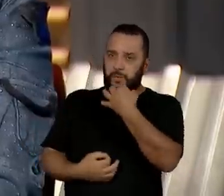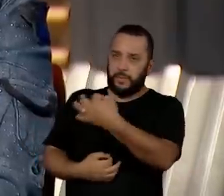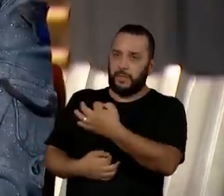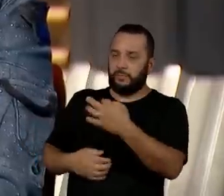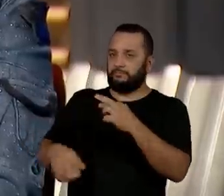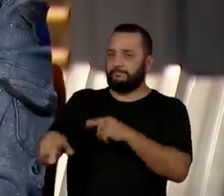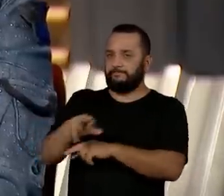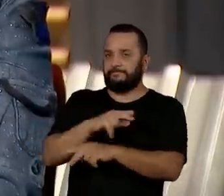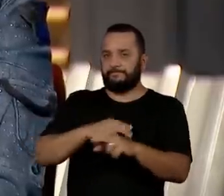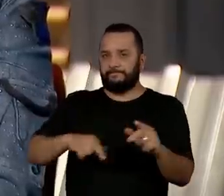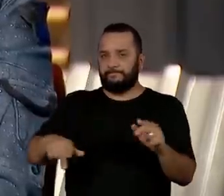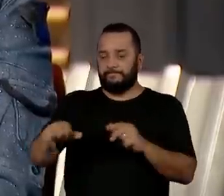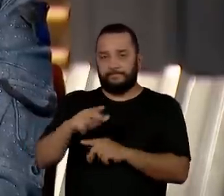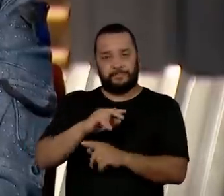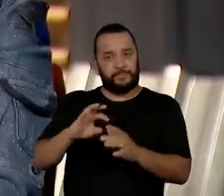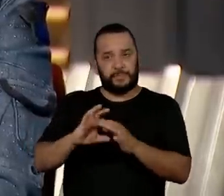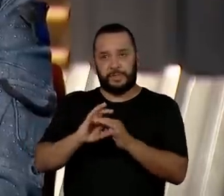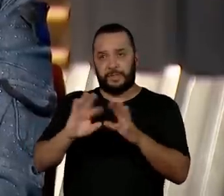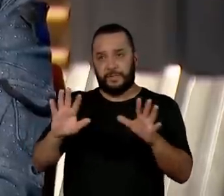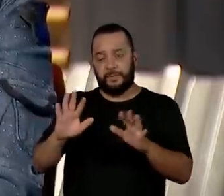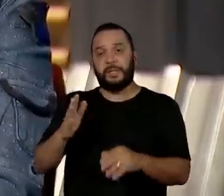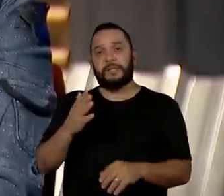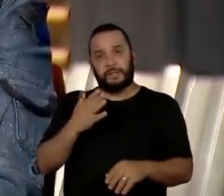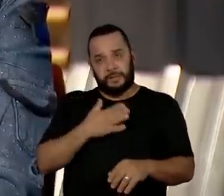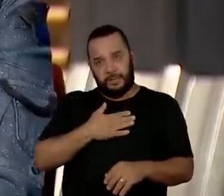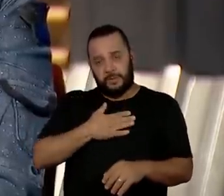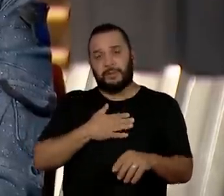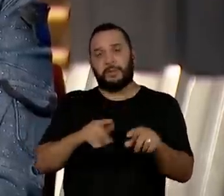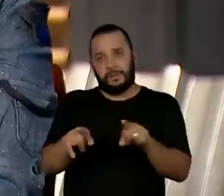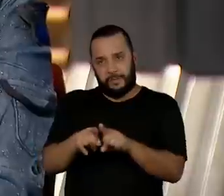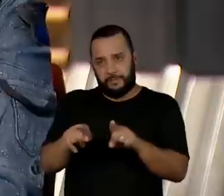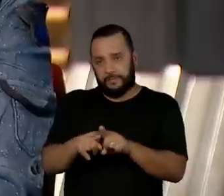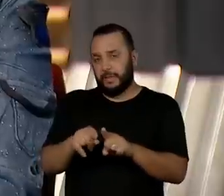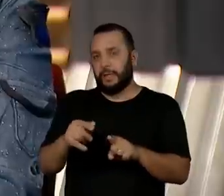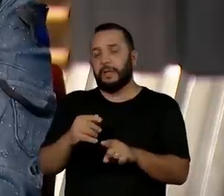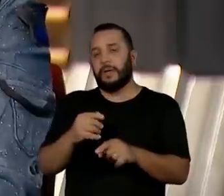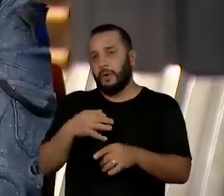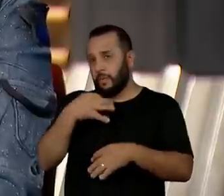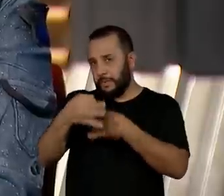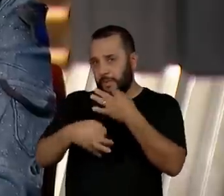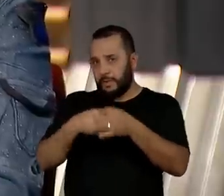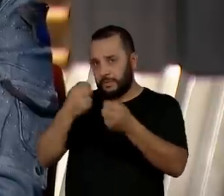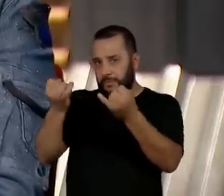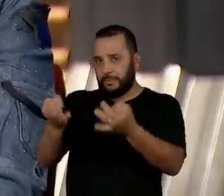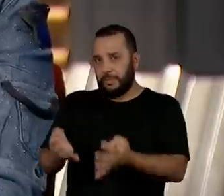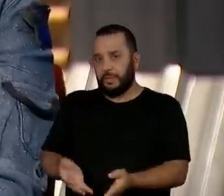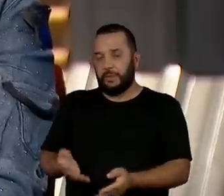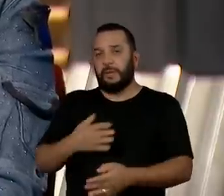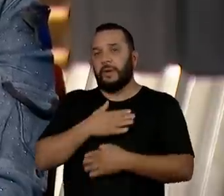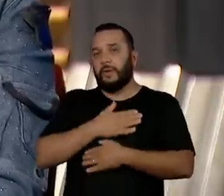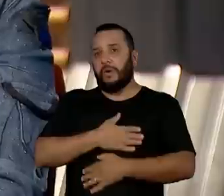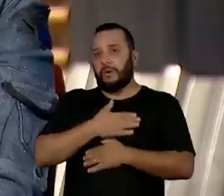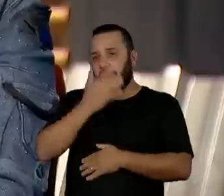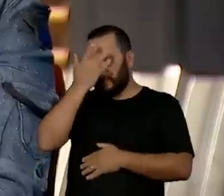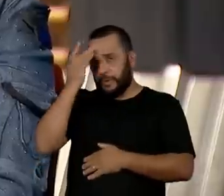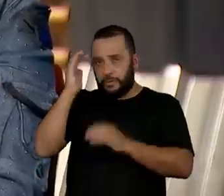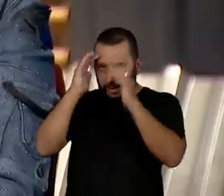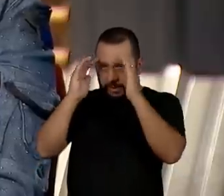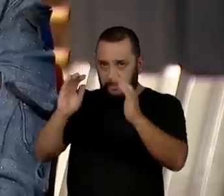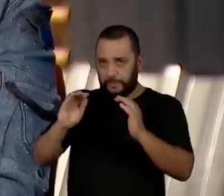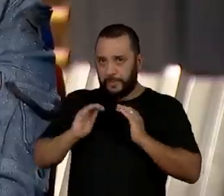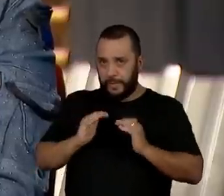Mas eu também exponho as minhas opiniões e gosto que as pessoas respeitem as minhas